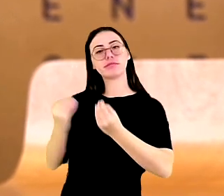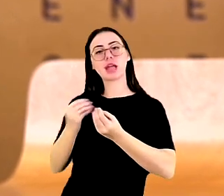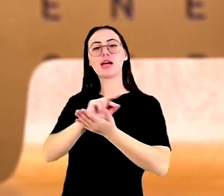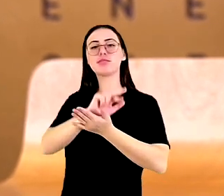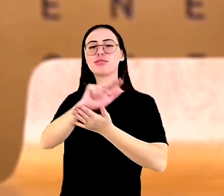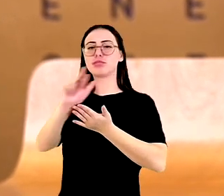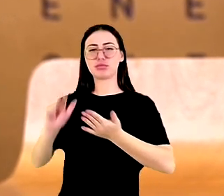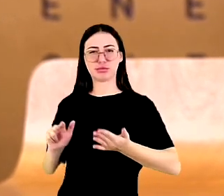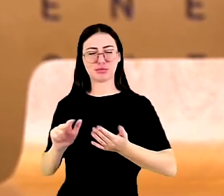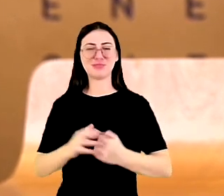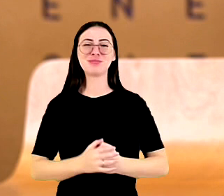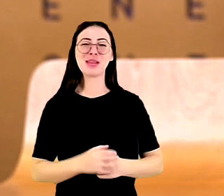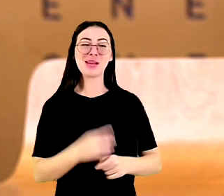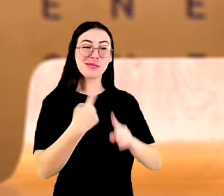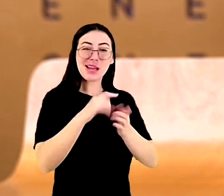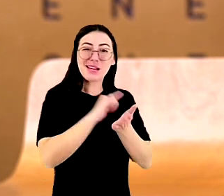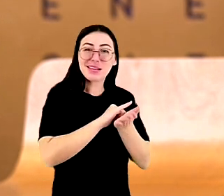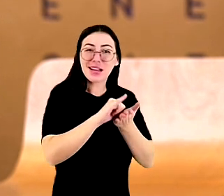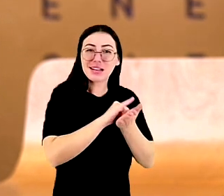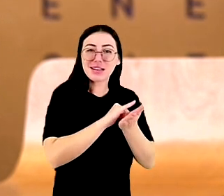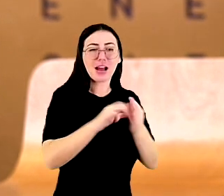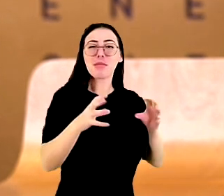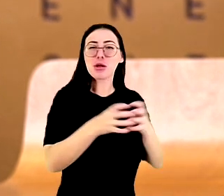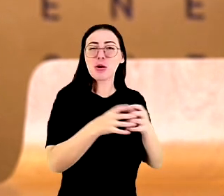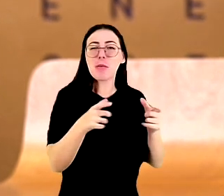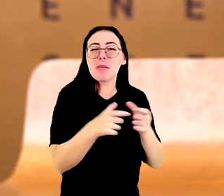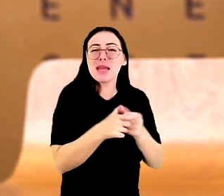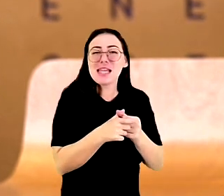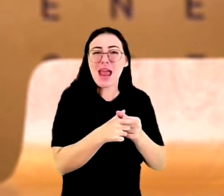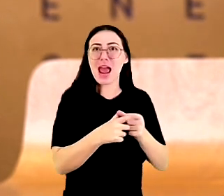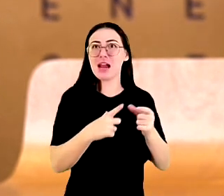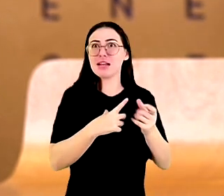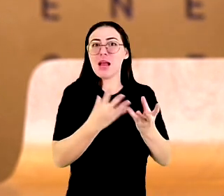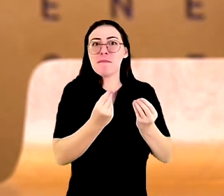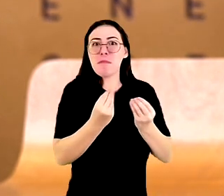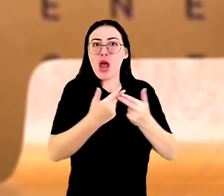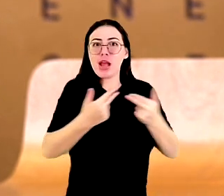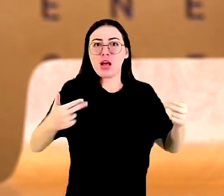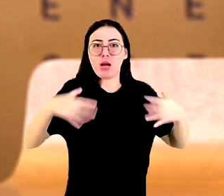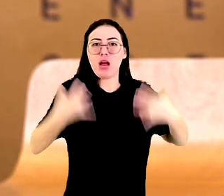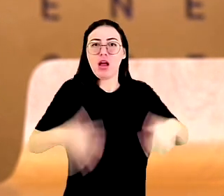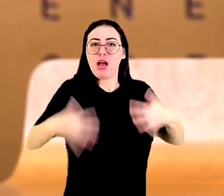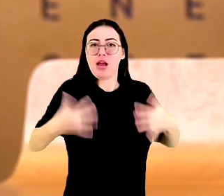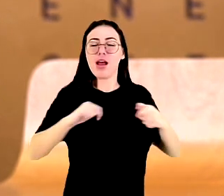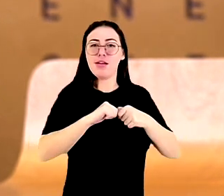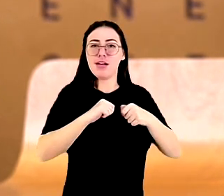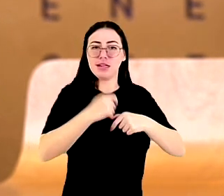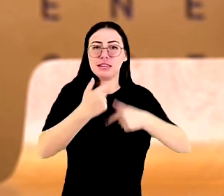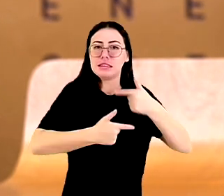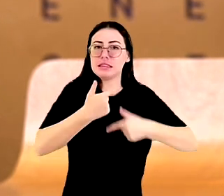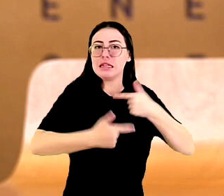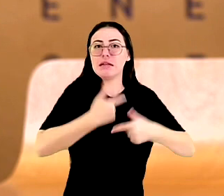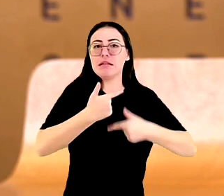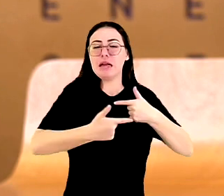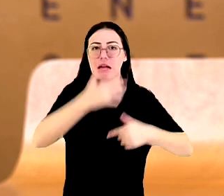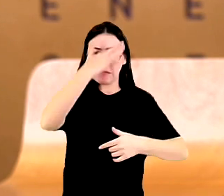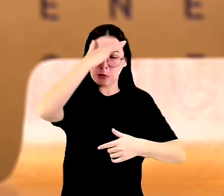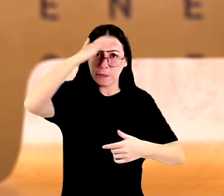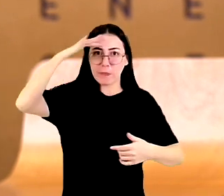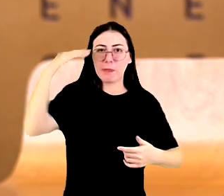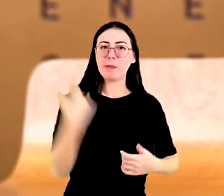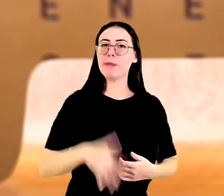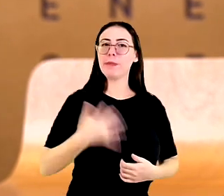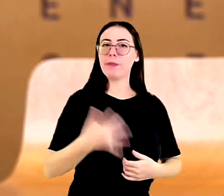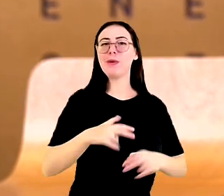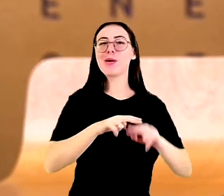enxuta, muita demanda, muito trabalho, e nesse sentido, uma